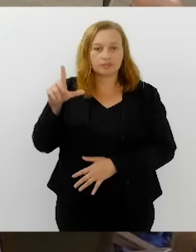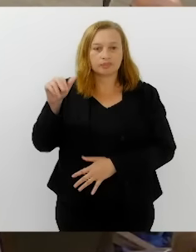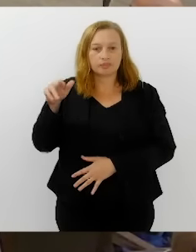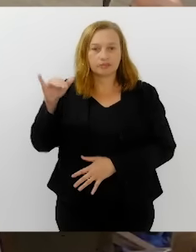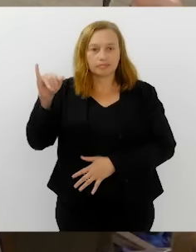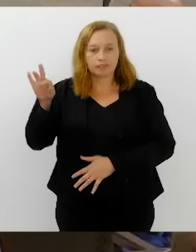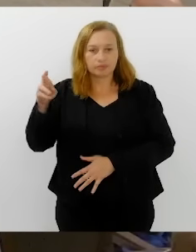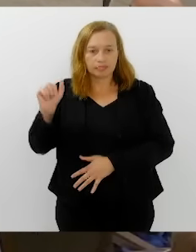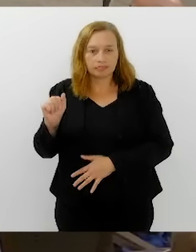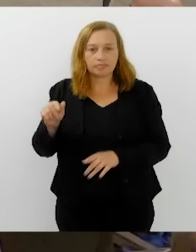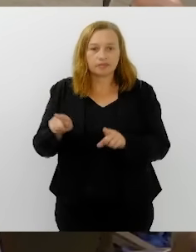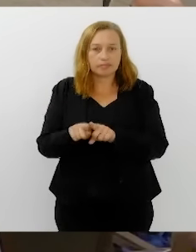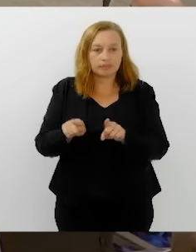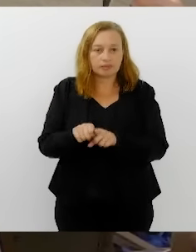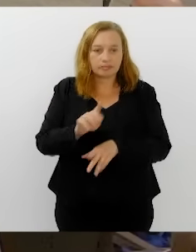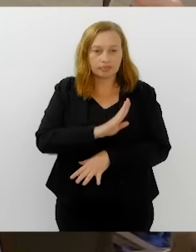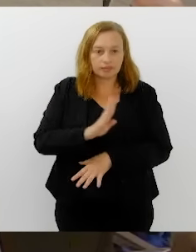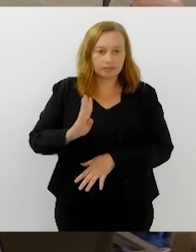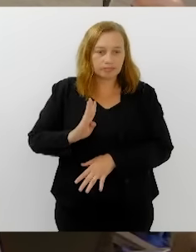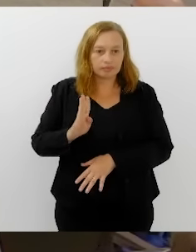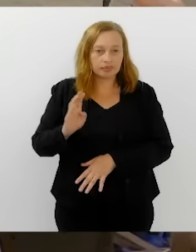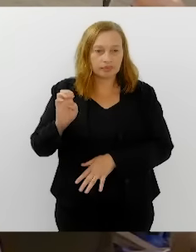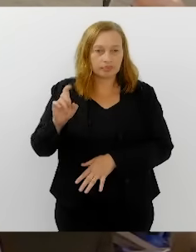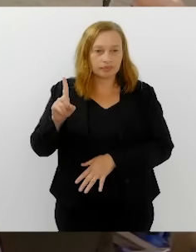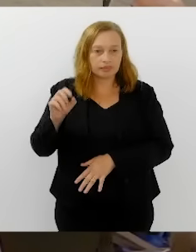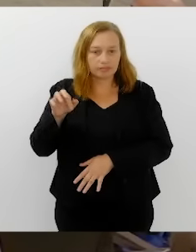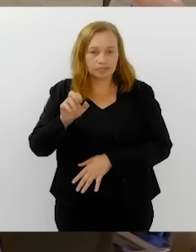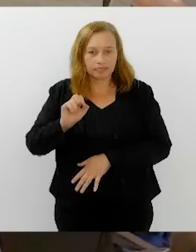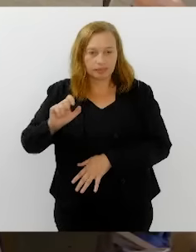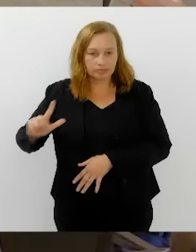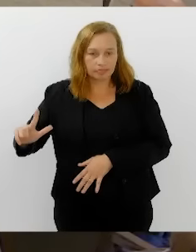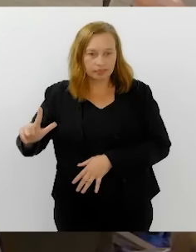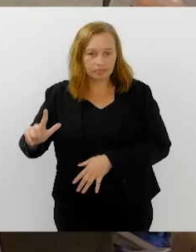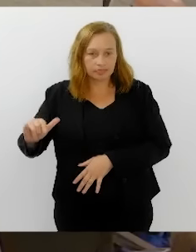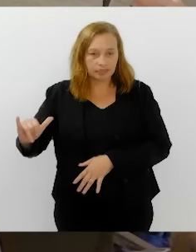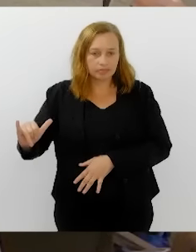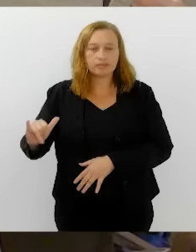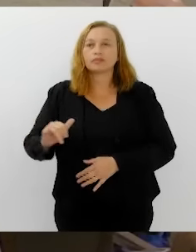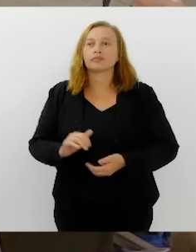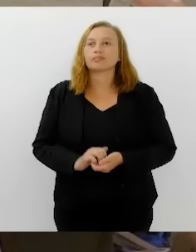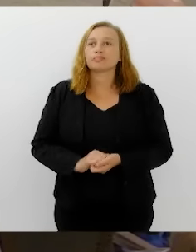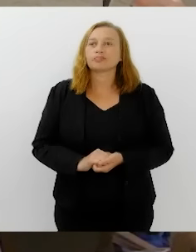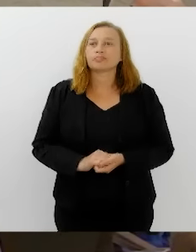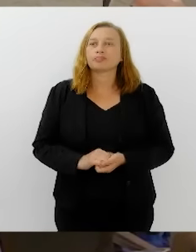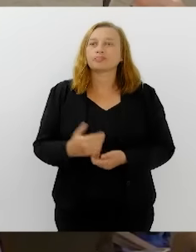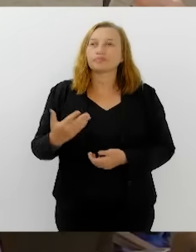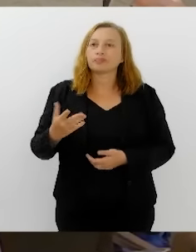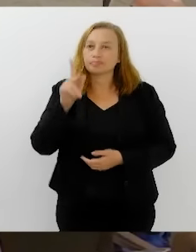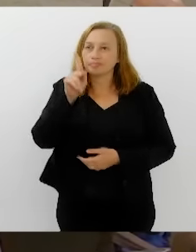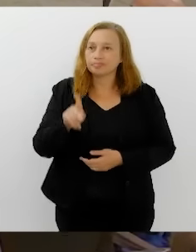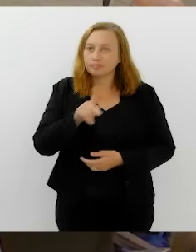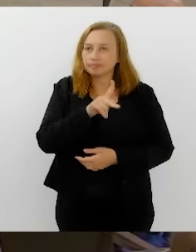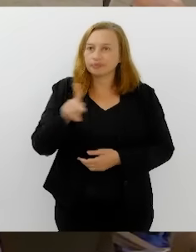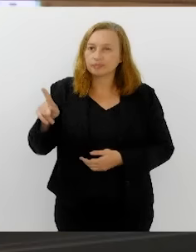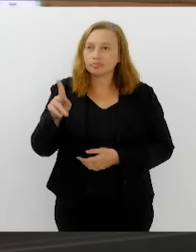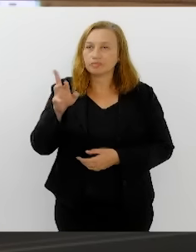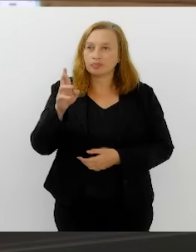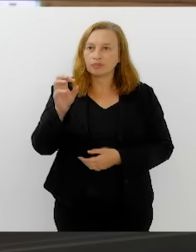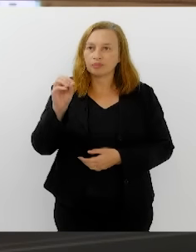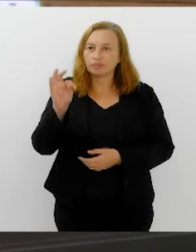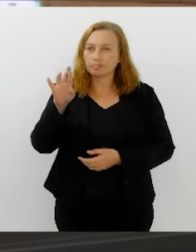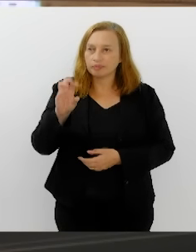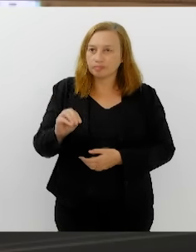bispo também, Dom Ednei, de Nova Friburgo, Monsenhor Sérgio Costa, nosso querido Padre Roberto Takeshi,